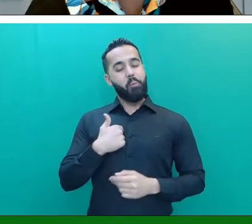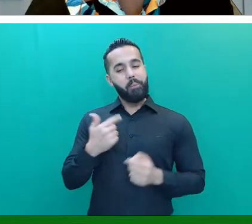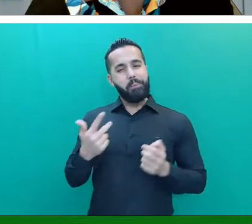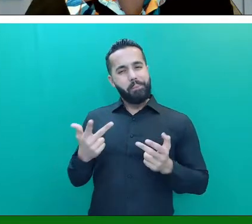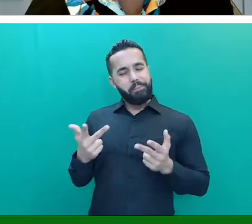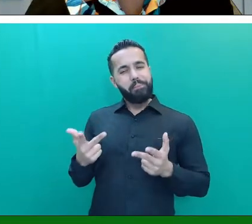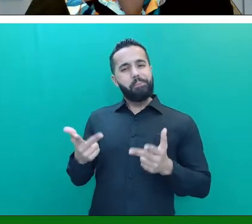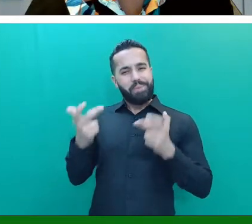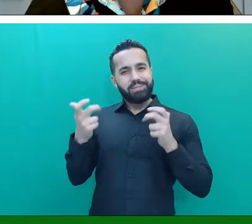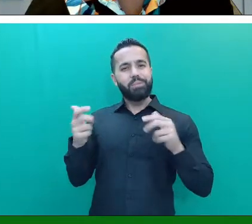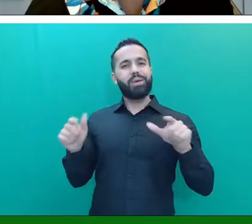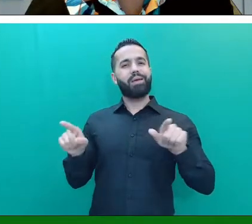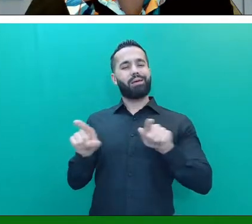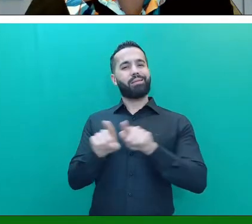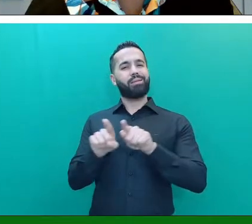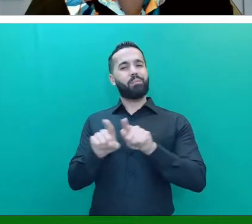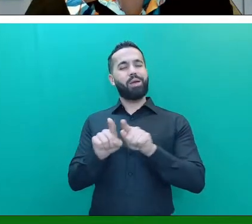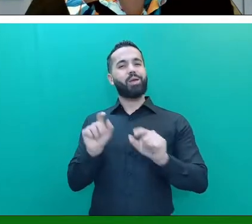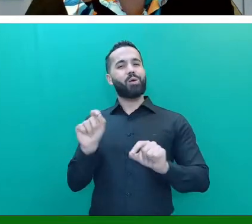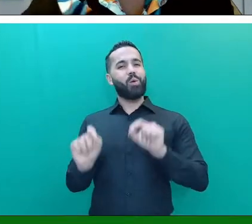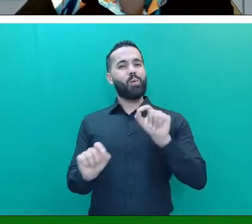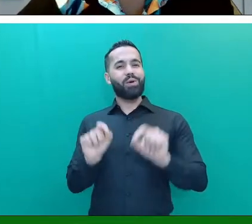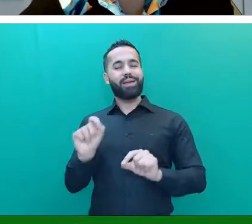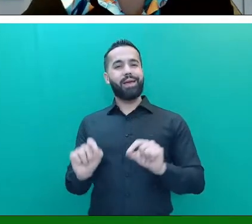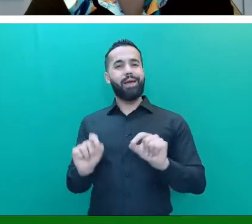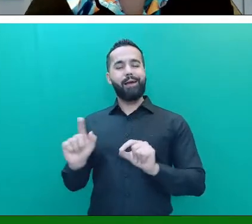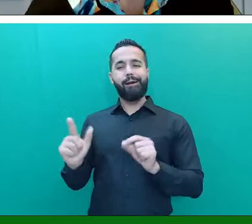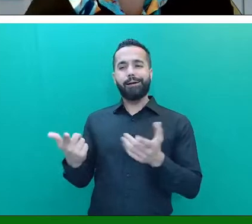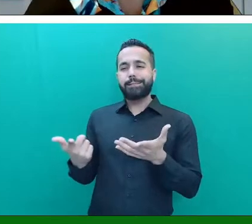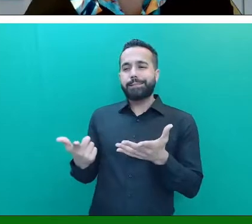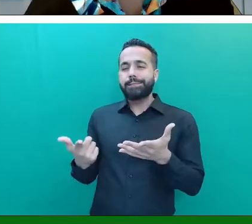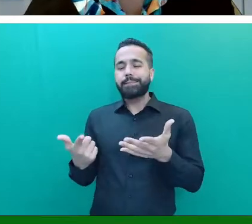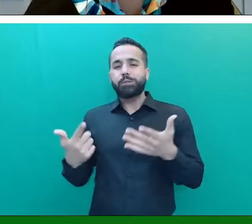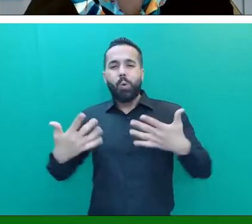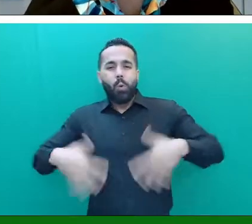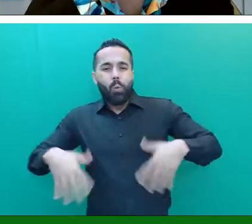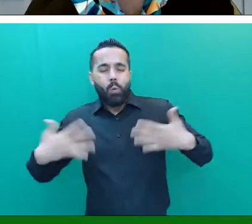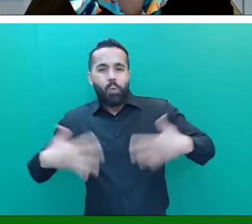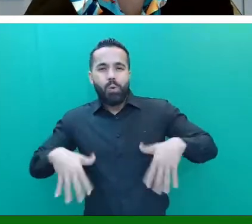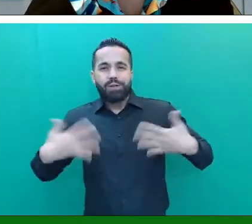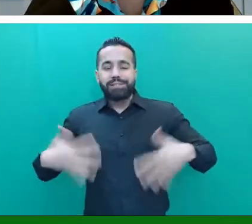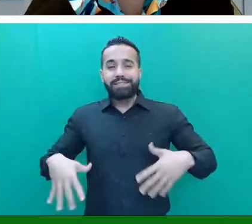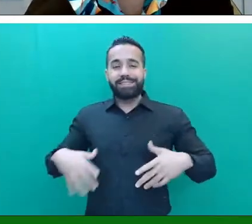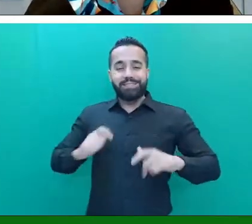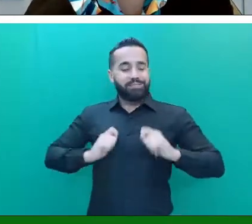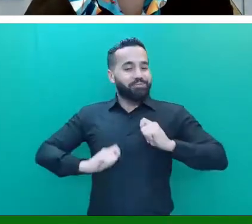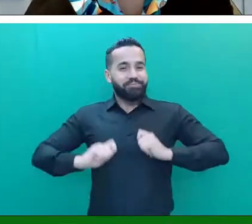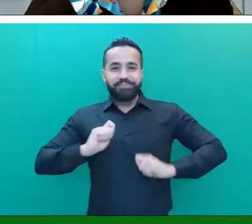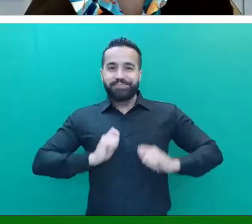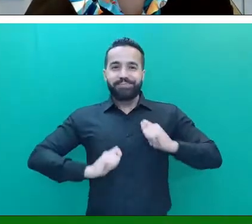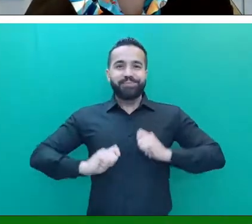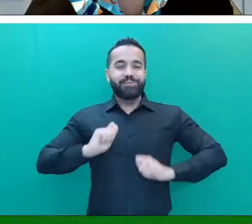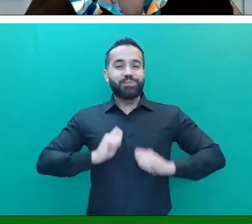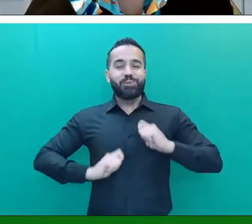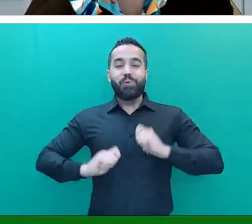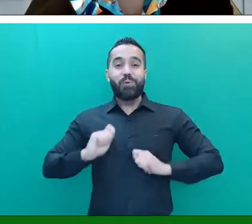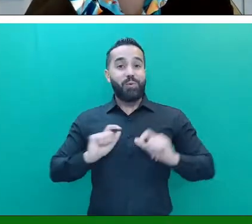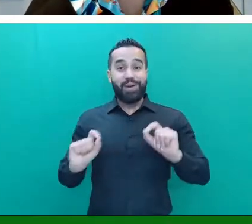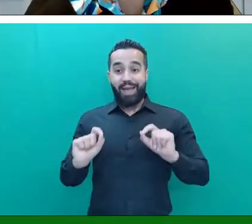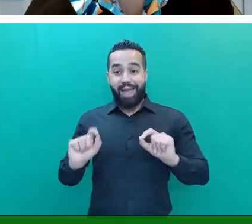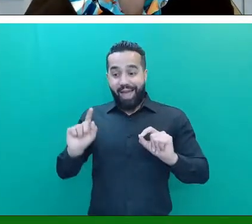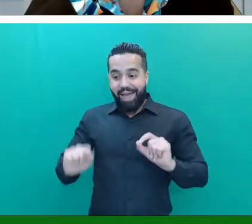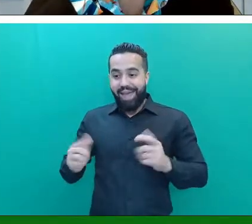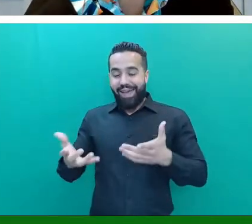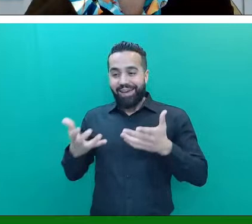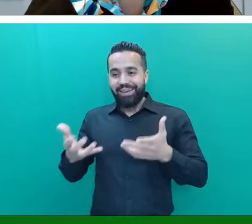alguma, eu não diria, talvez impaciência, assim, alguma impaciência sua no que se refere à análise que você